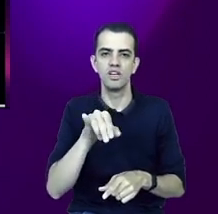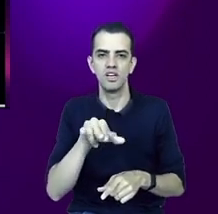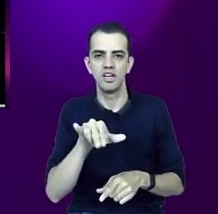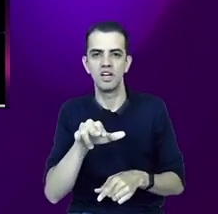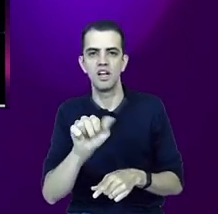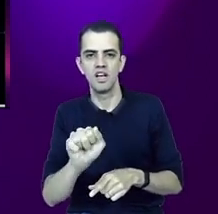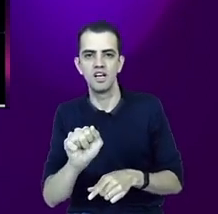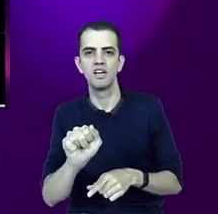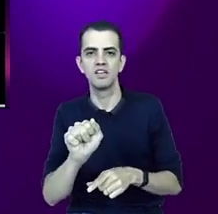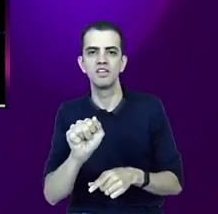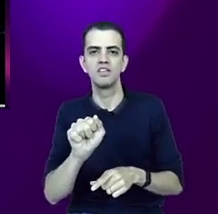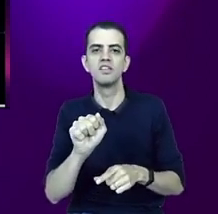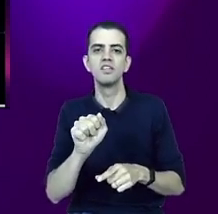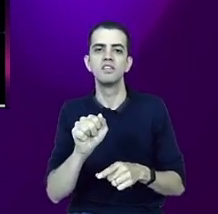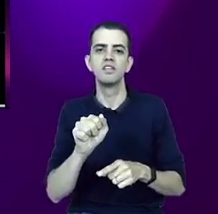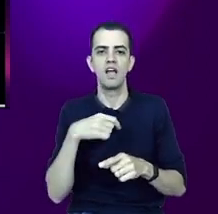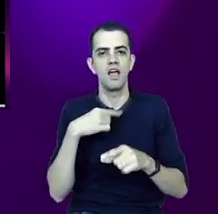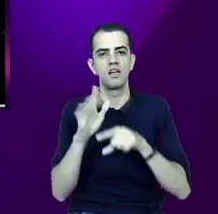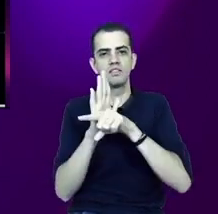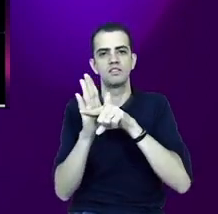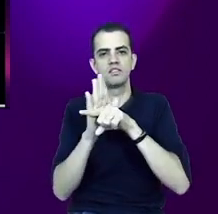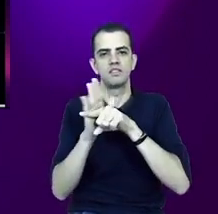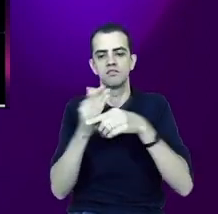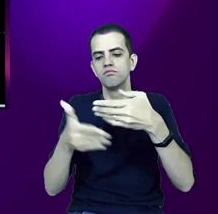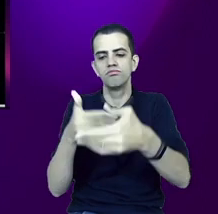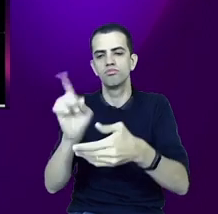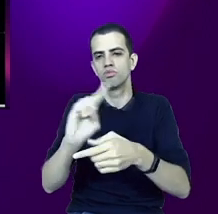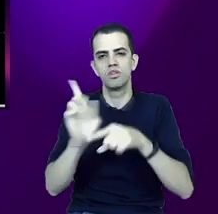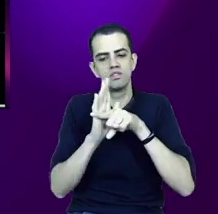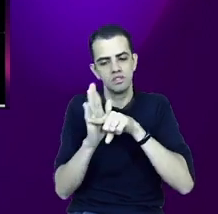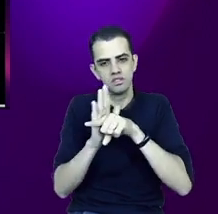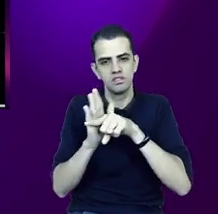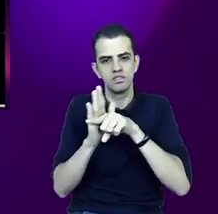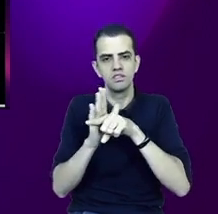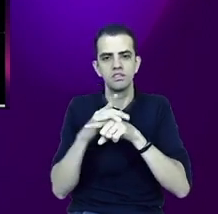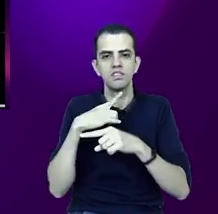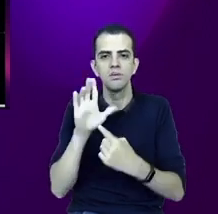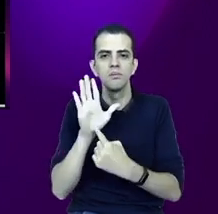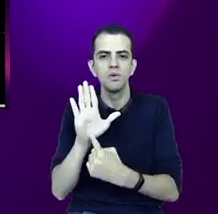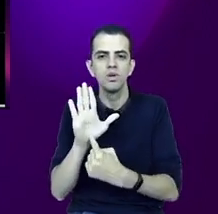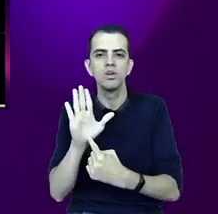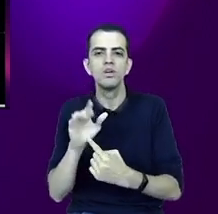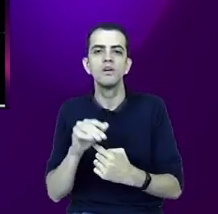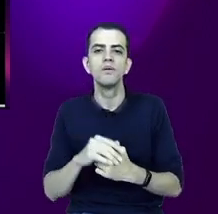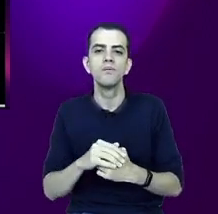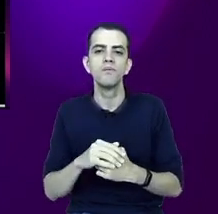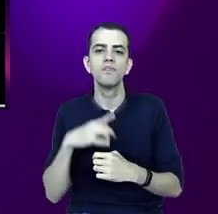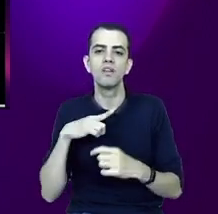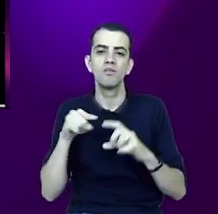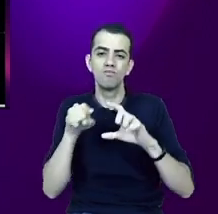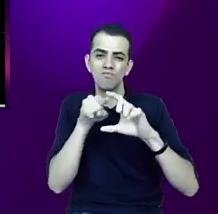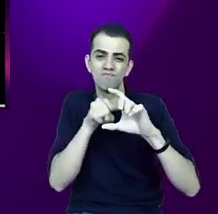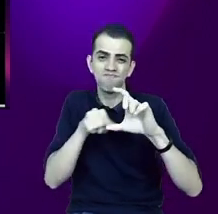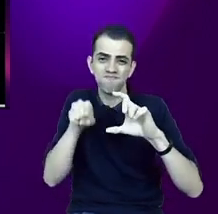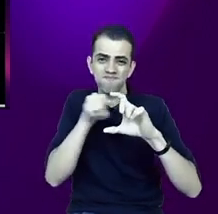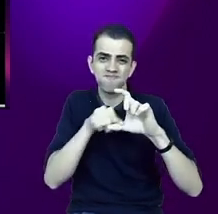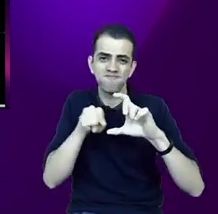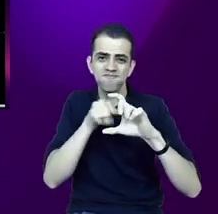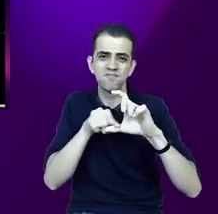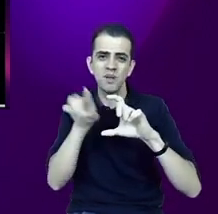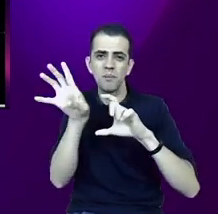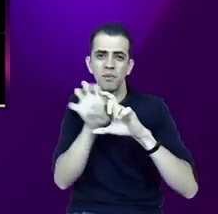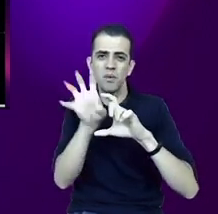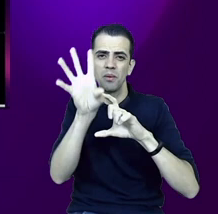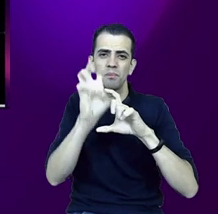o PET de metionina, ele está representado aqui, e aqui você consegue ver áreas de maior captação, né,